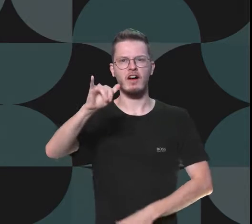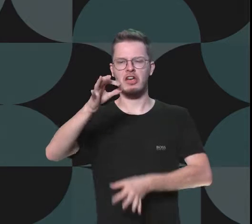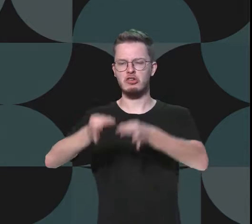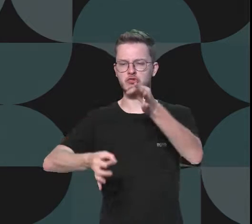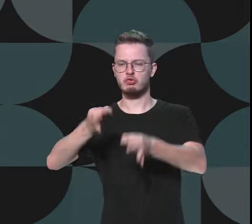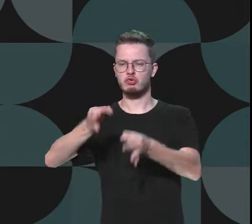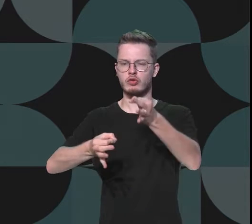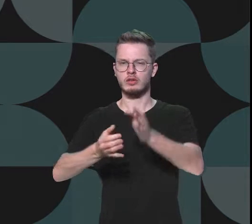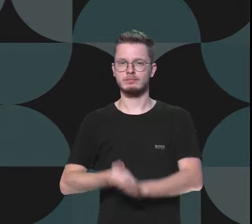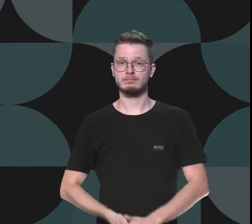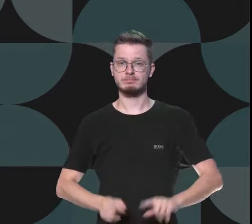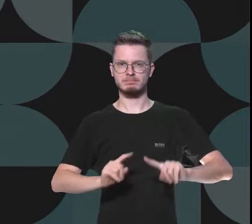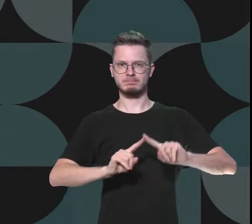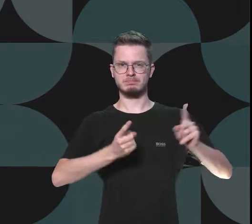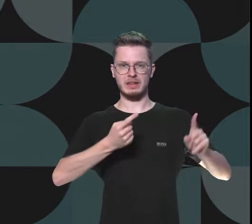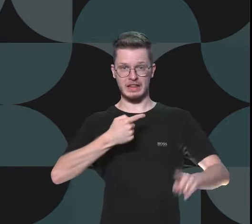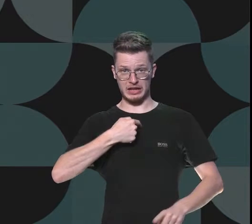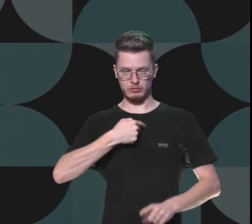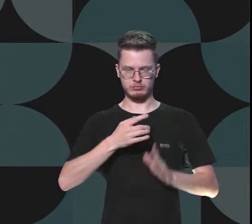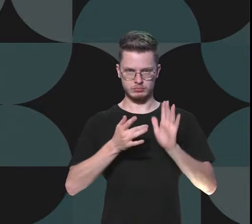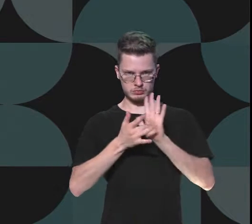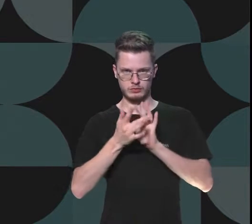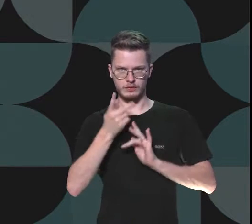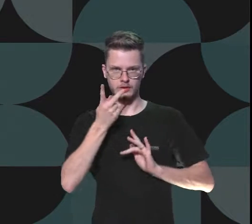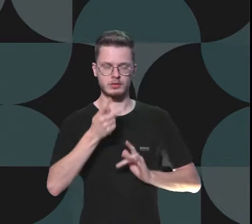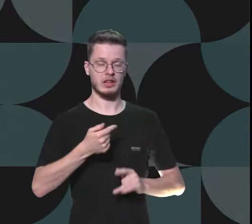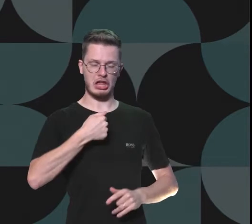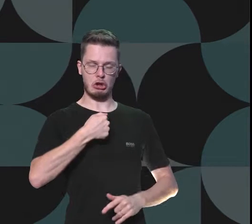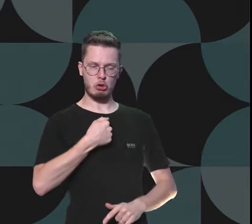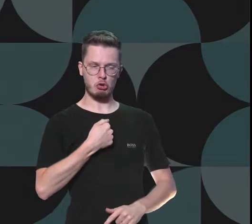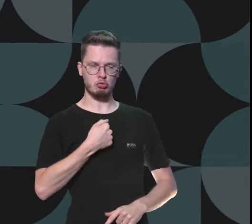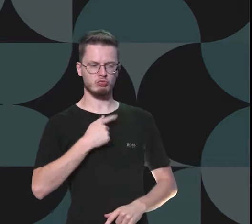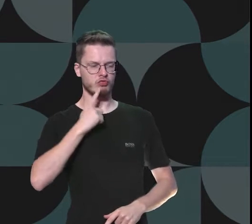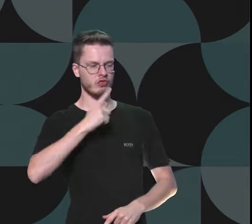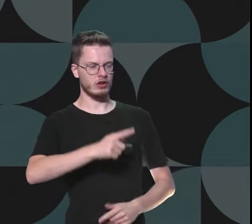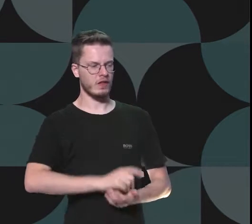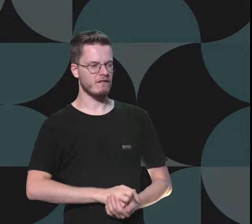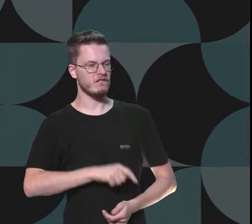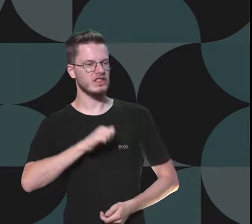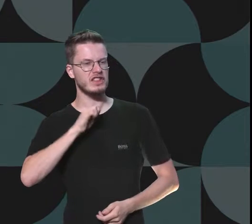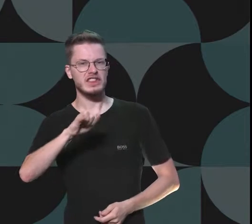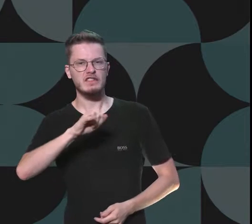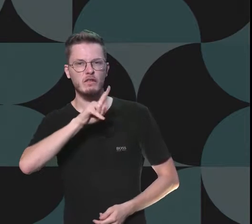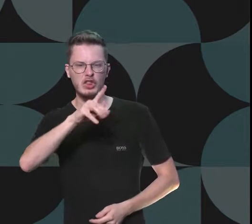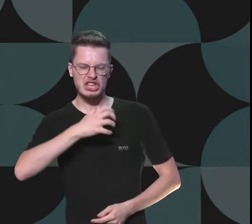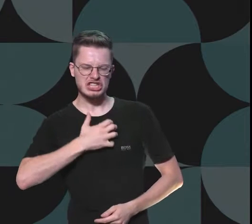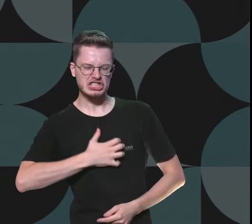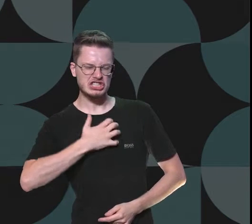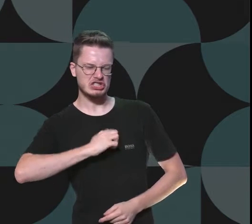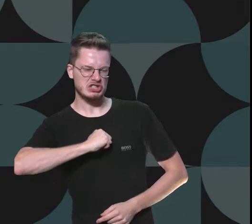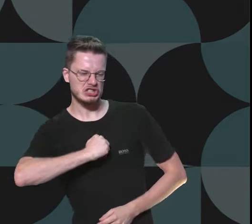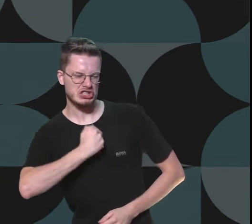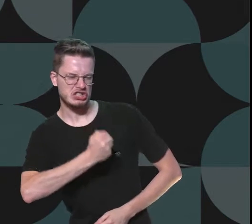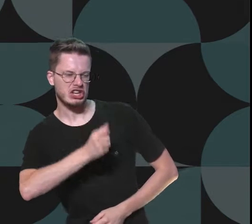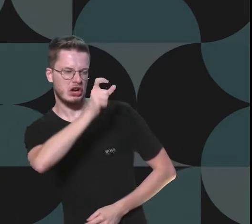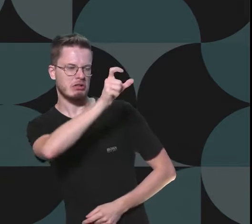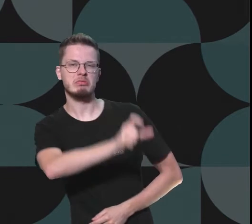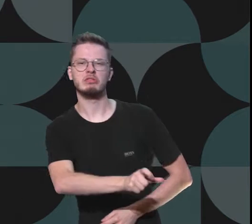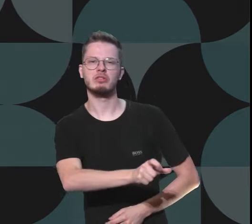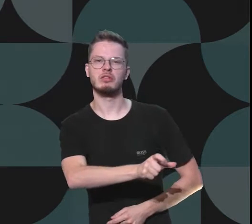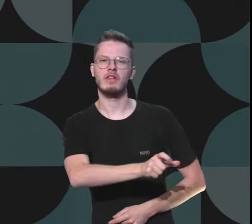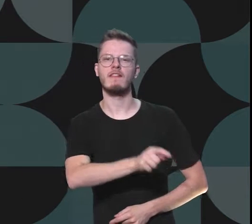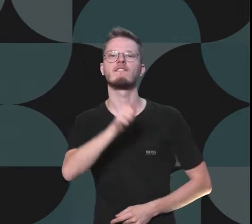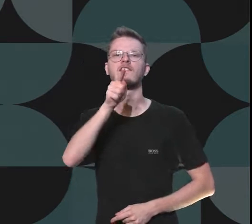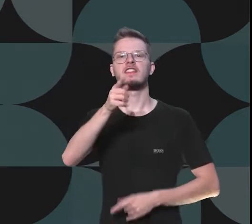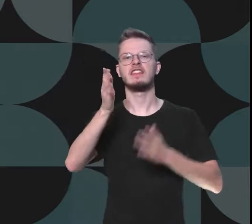aquele que se irá contra o seu irmão, já estará sujeito ao julgamento. E quem insultar o seu irmão,